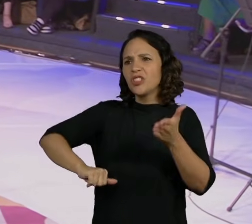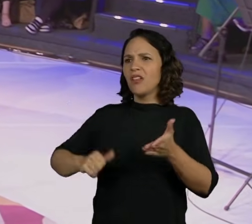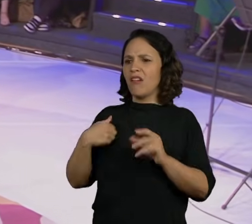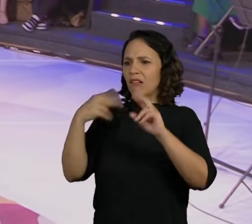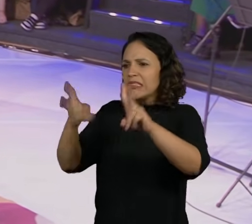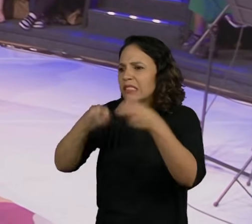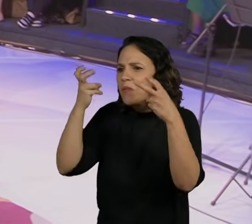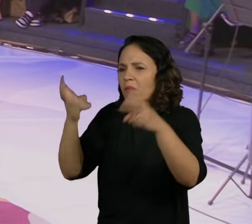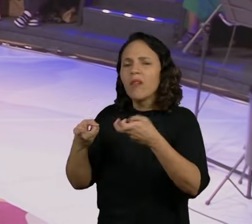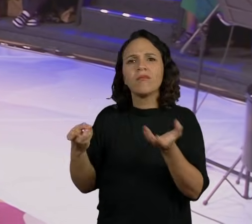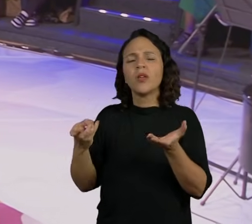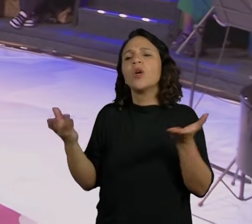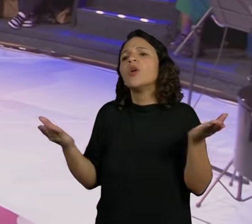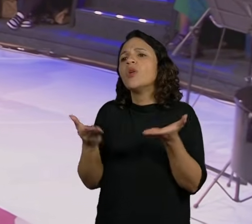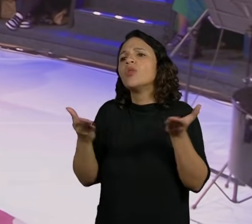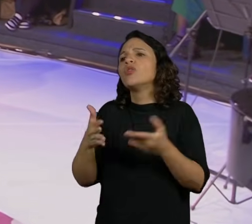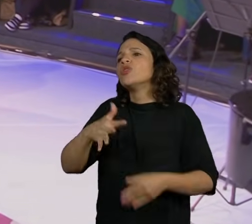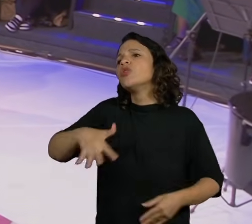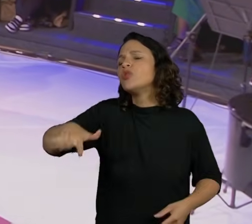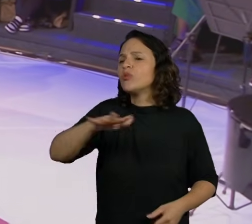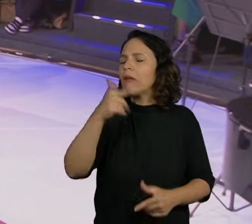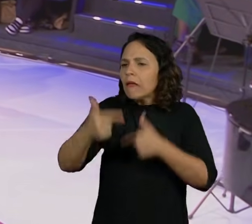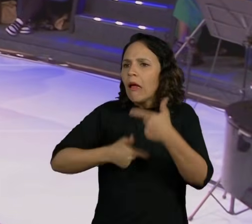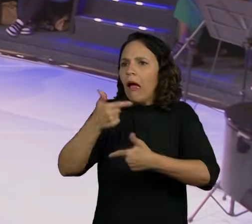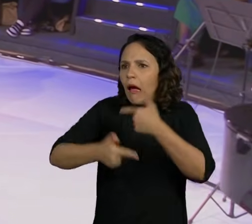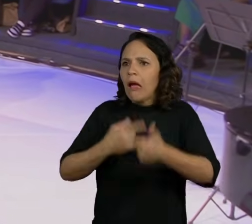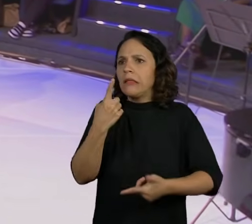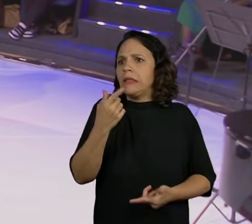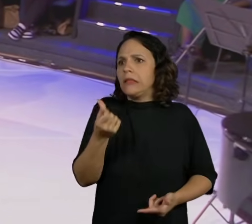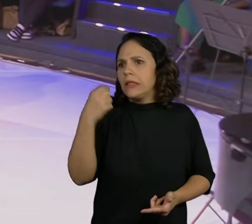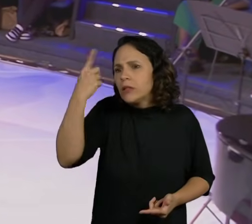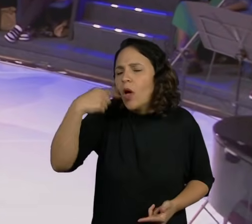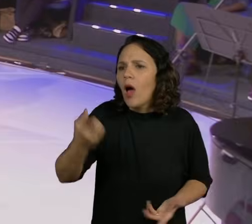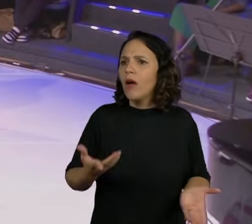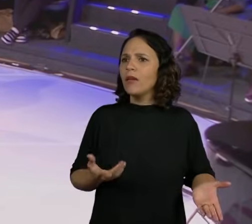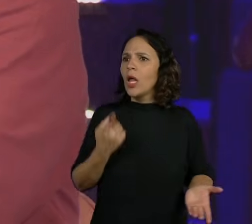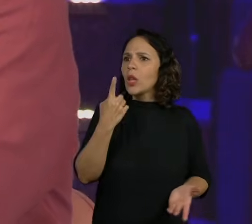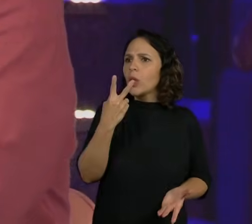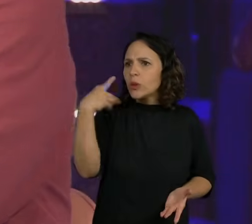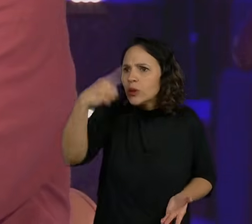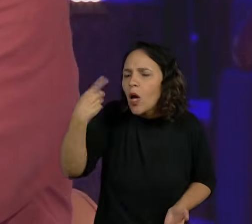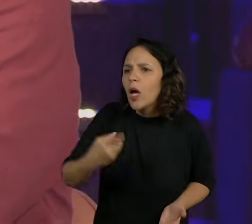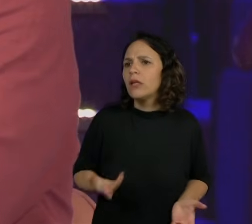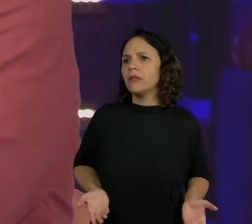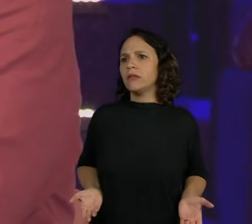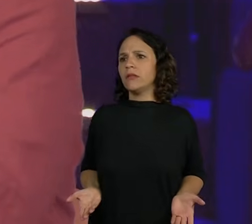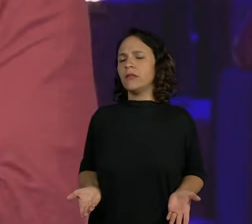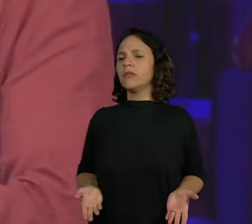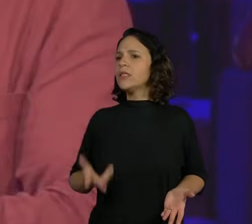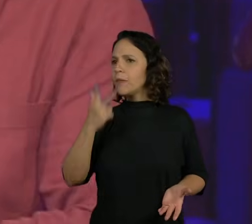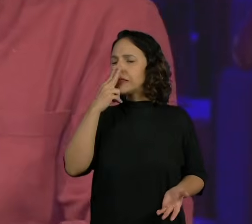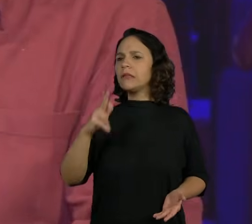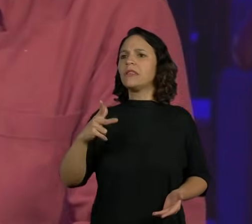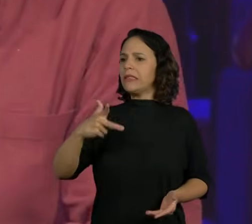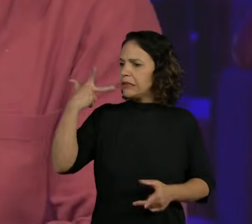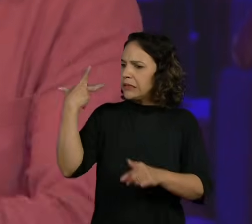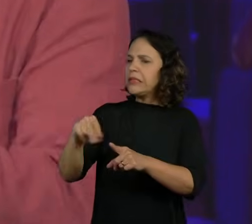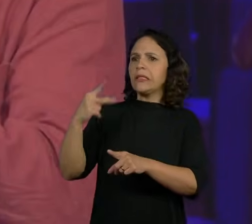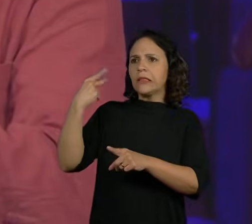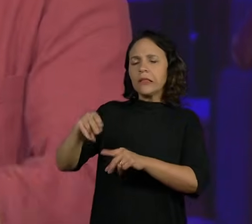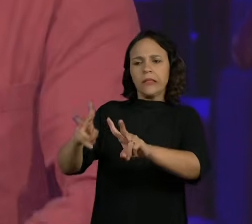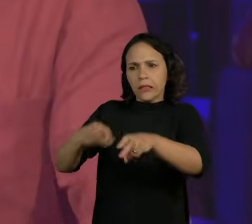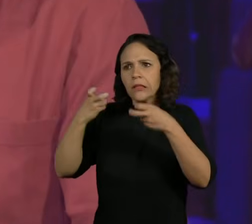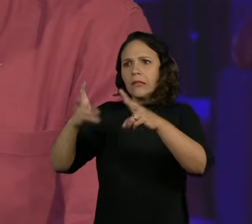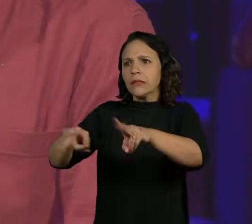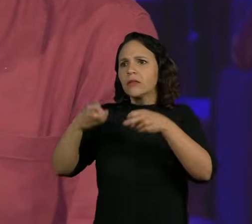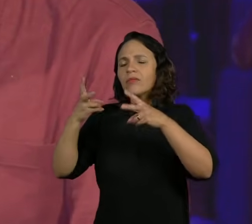mundo trabalha, né? 16 horas, 12 horas, etc, etc. Você tira o sangue ali, né? E tal. Agora,